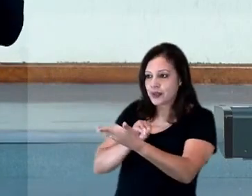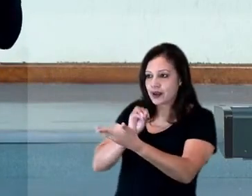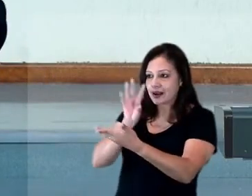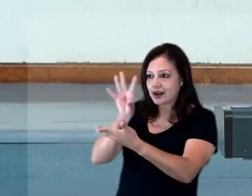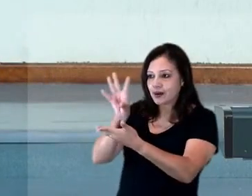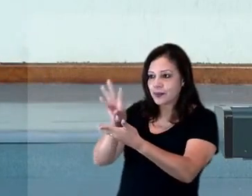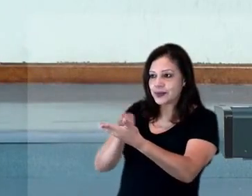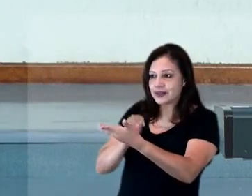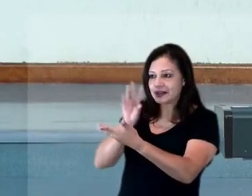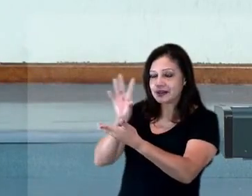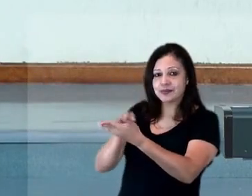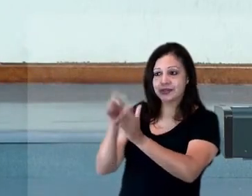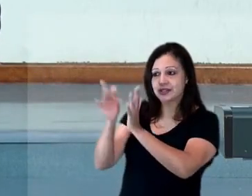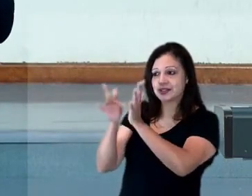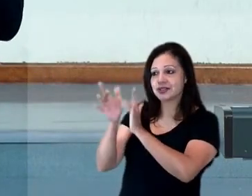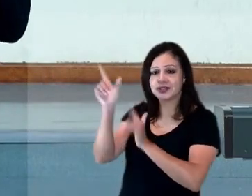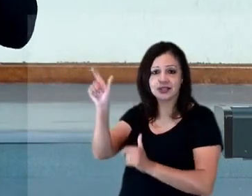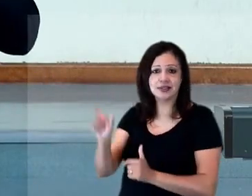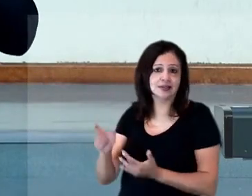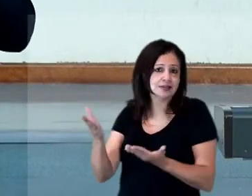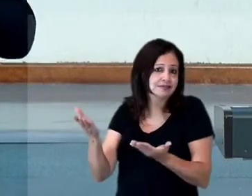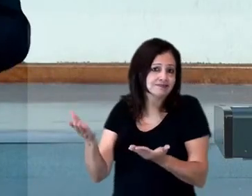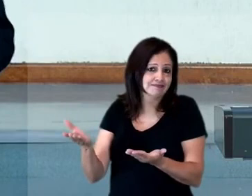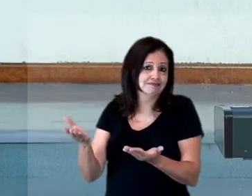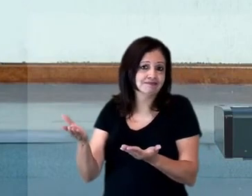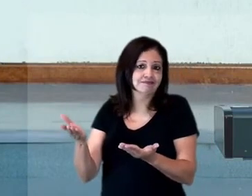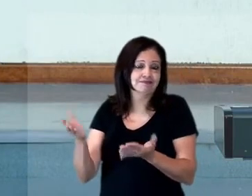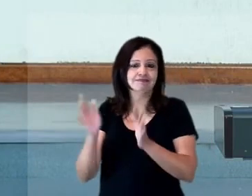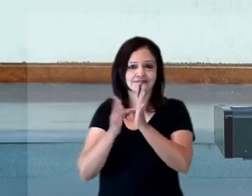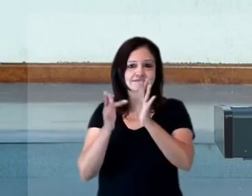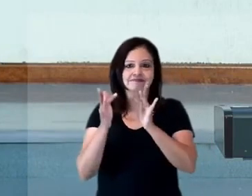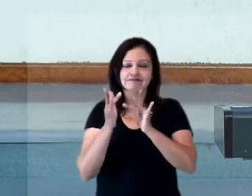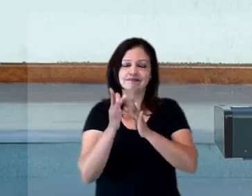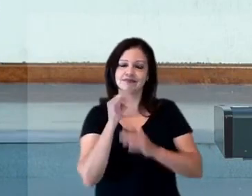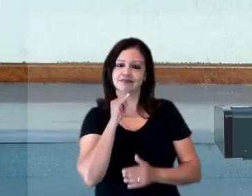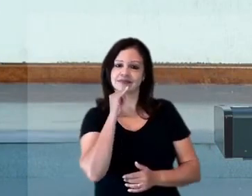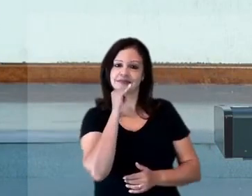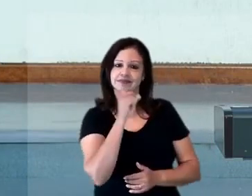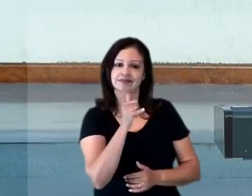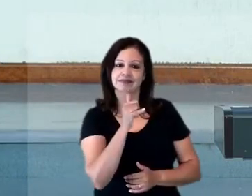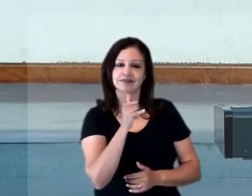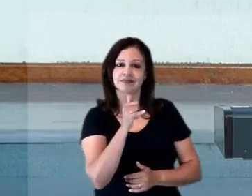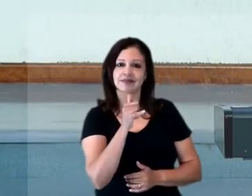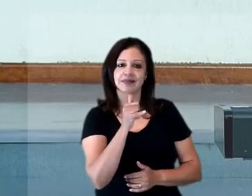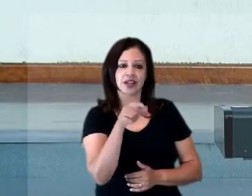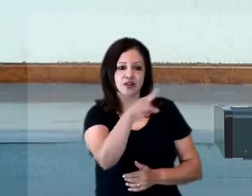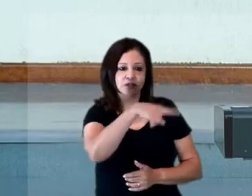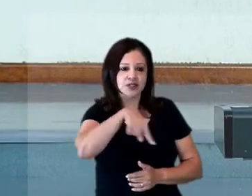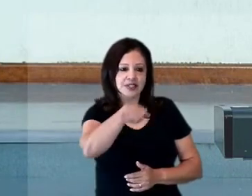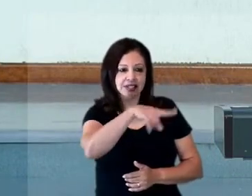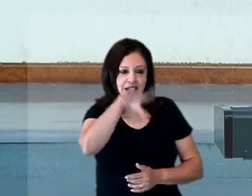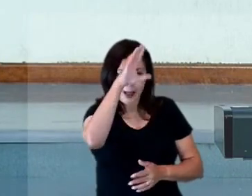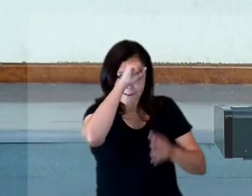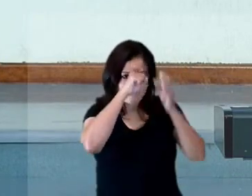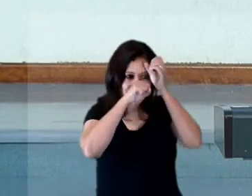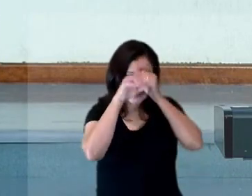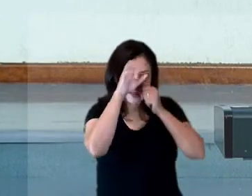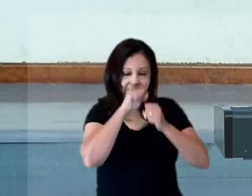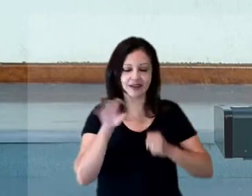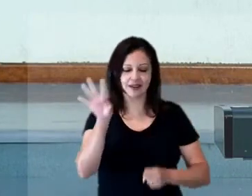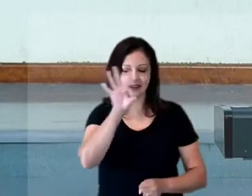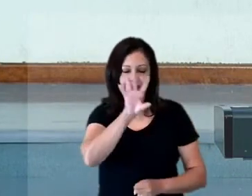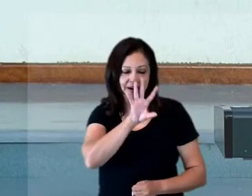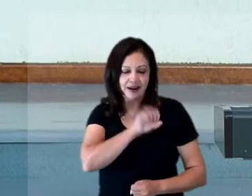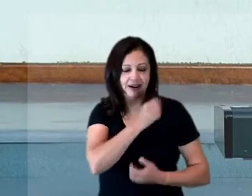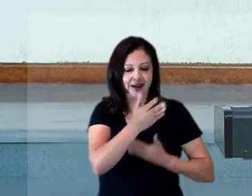discípulo de todas as nações. Essa é a ordem para nós. Fazer discípulo de todas as nações. Amar uns aos